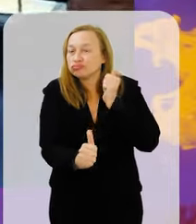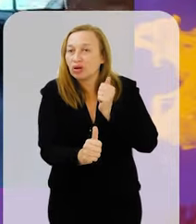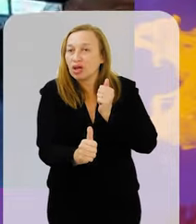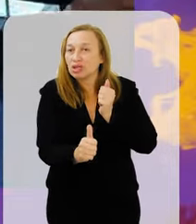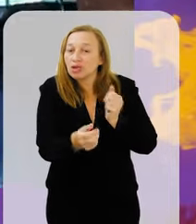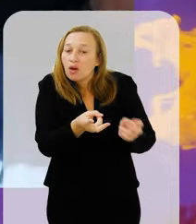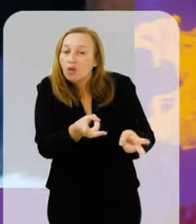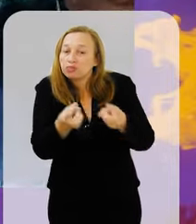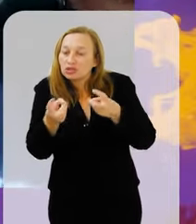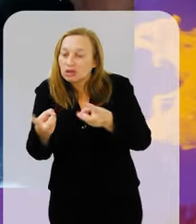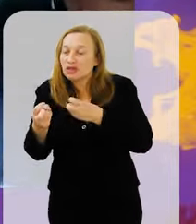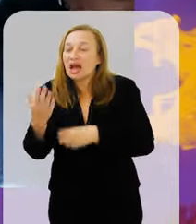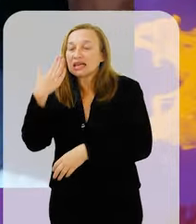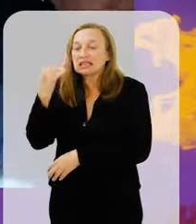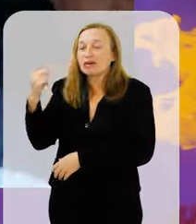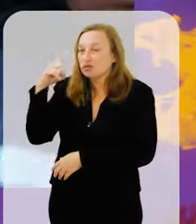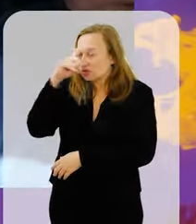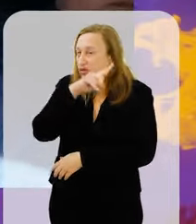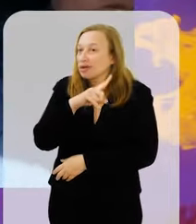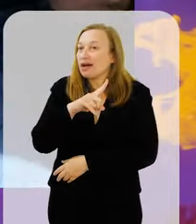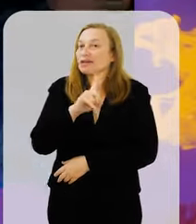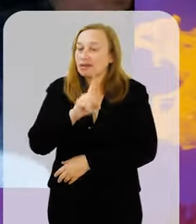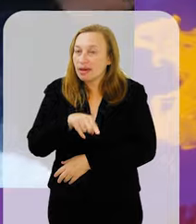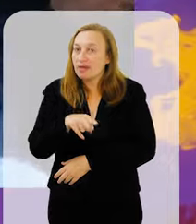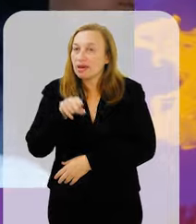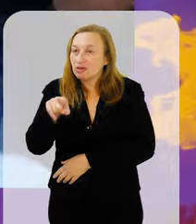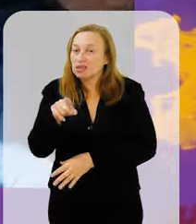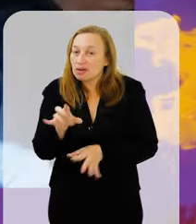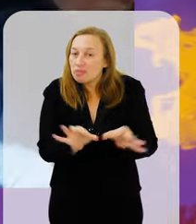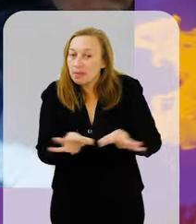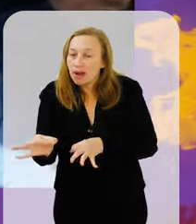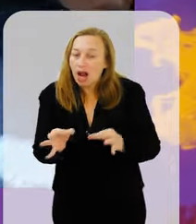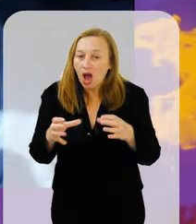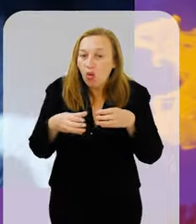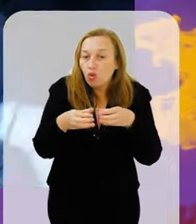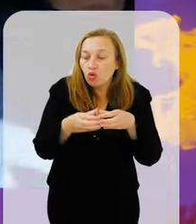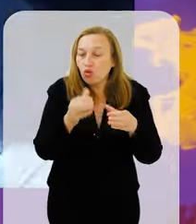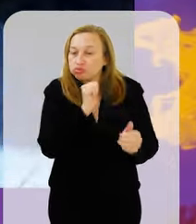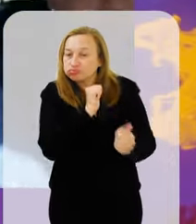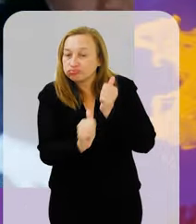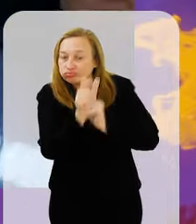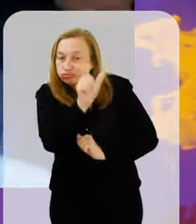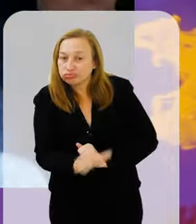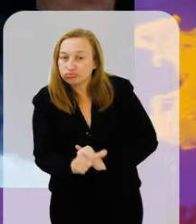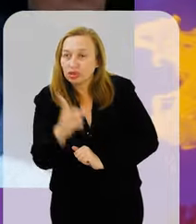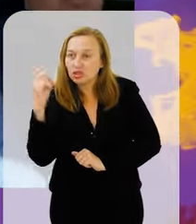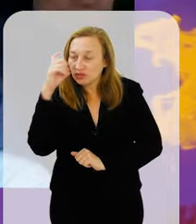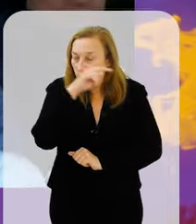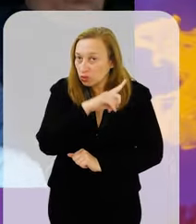sejam revelados, a gente sabe da dificuldade que é para poder você montar uma equipe, você fazer um